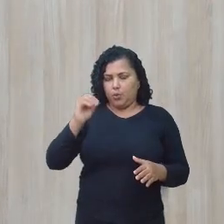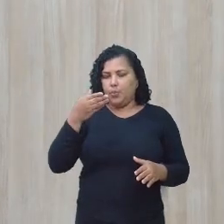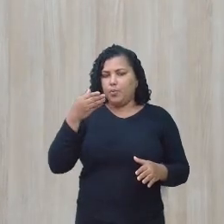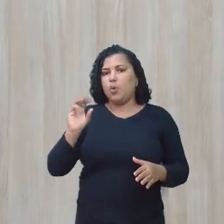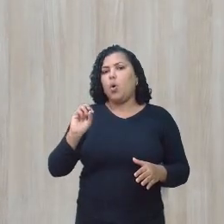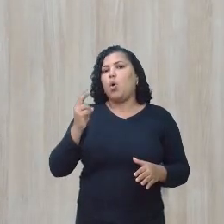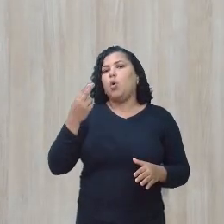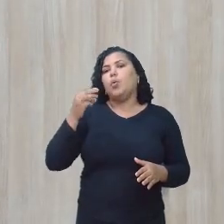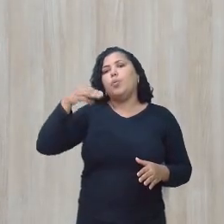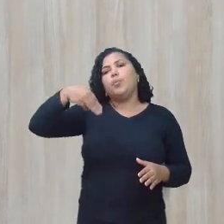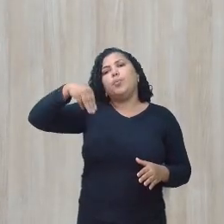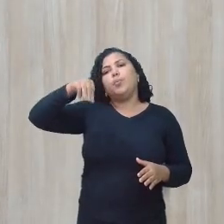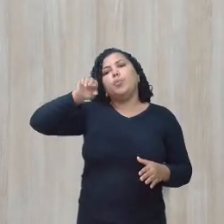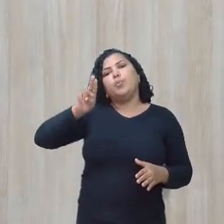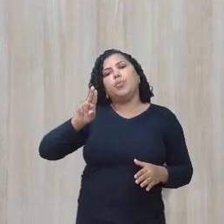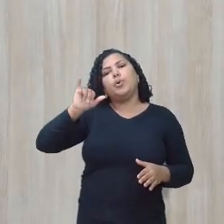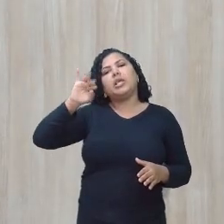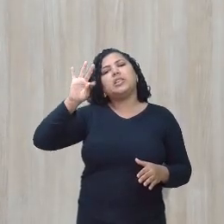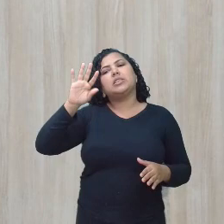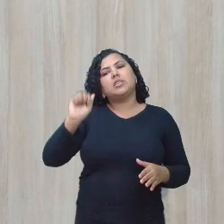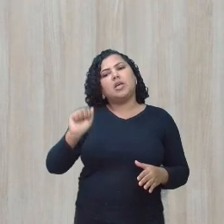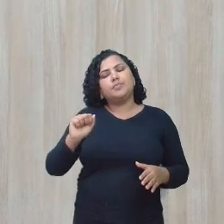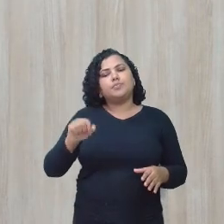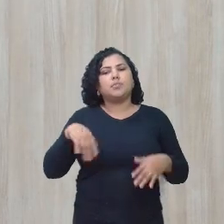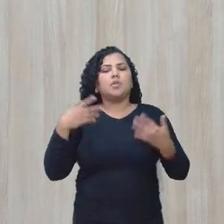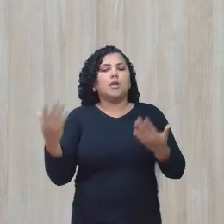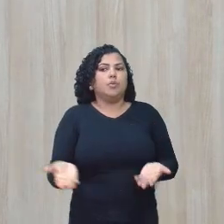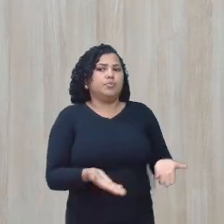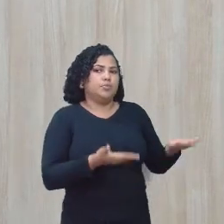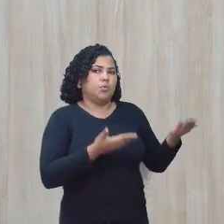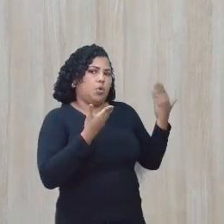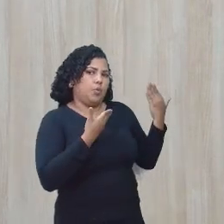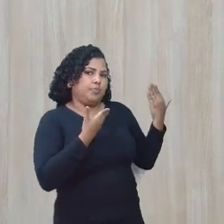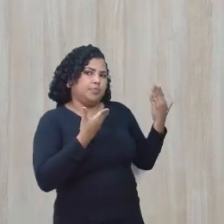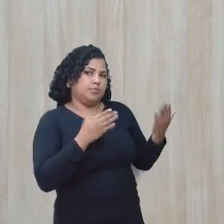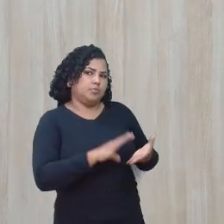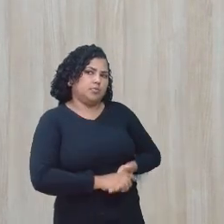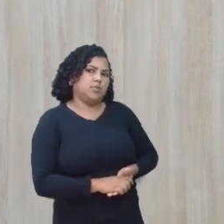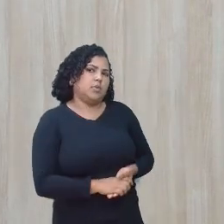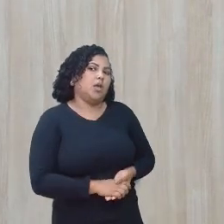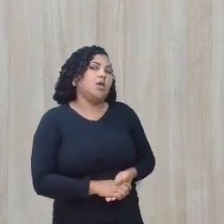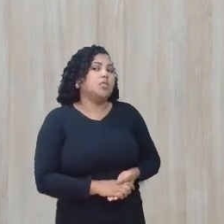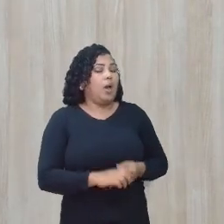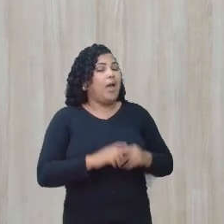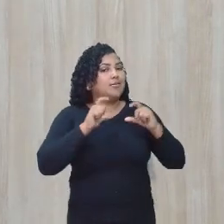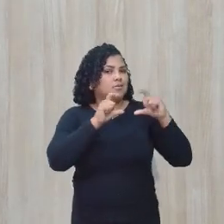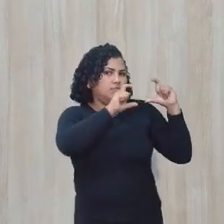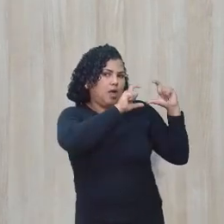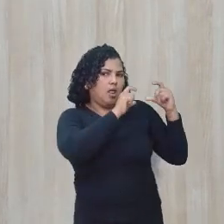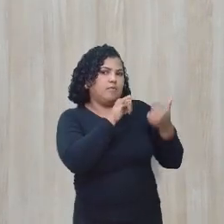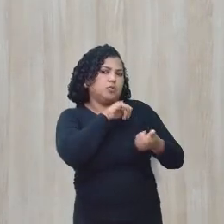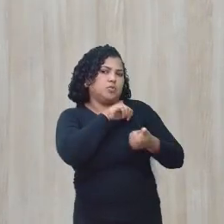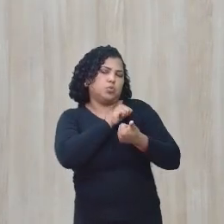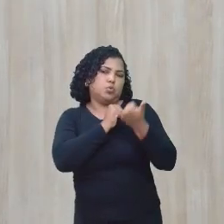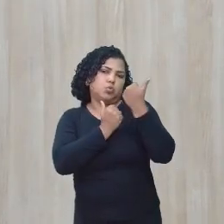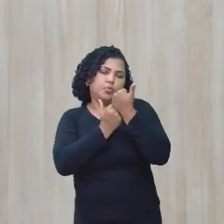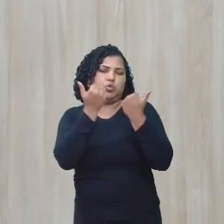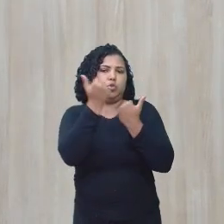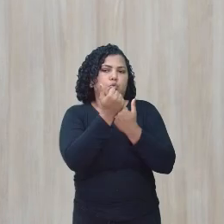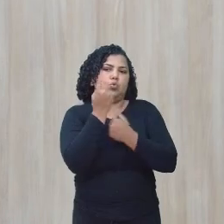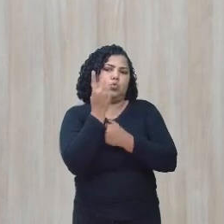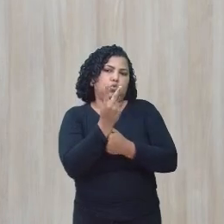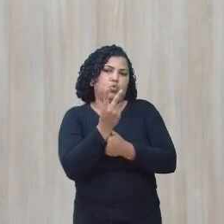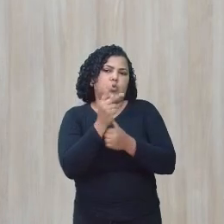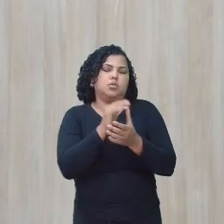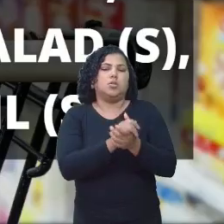boa. Depois, ó, o a lot of, ele substitui os dois. Você pode usar o a lot of para os dois. Tá? Quantos